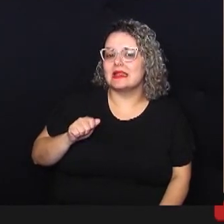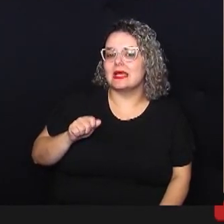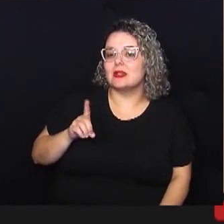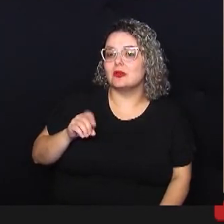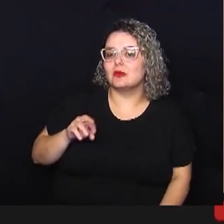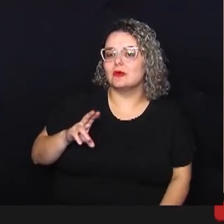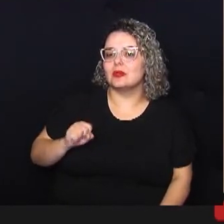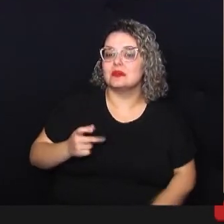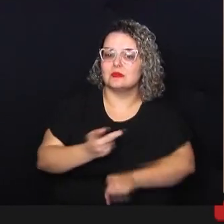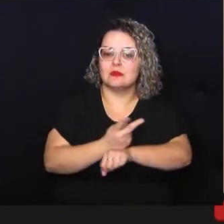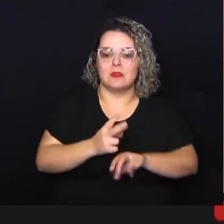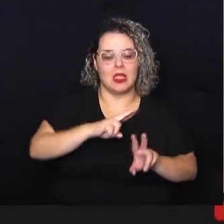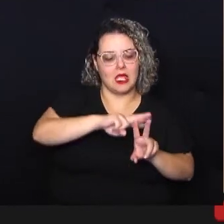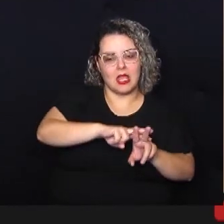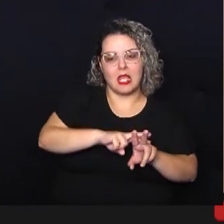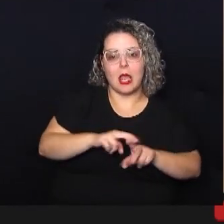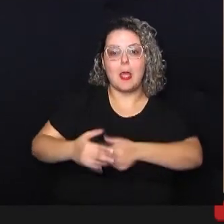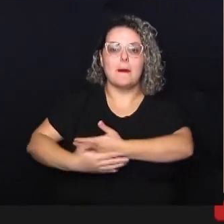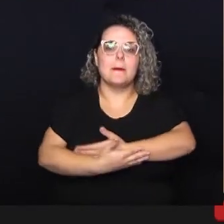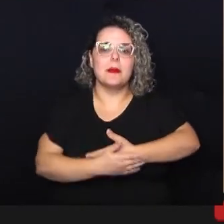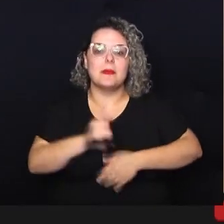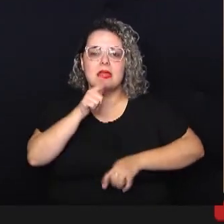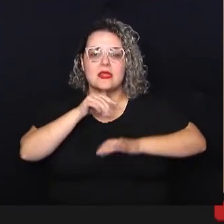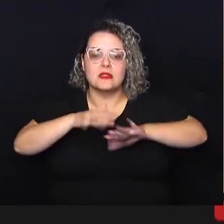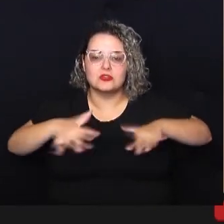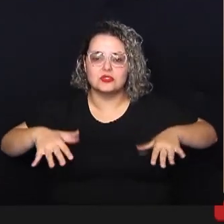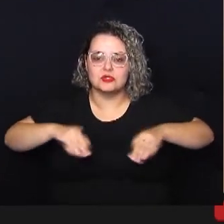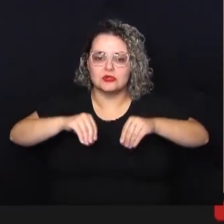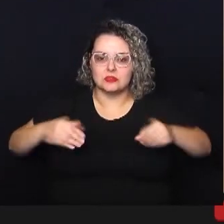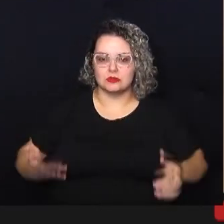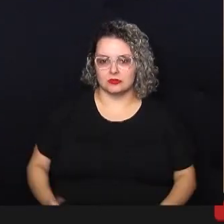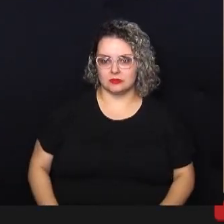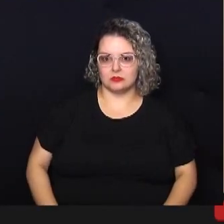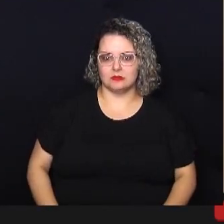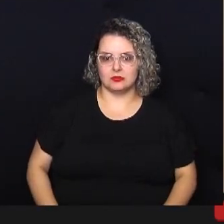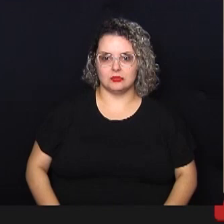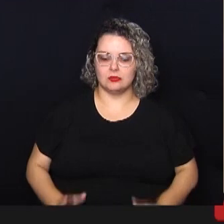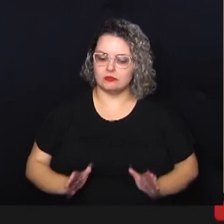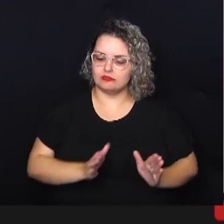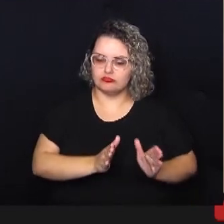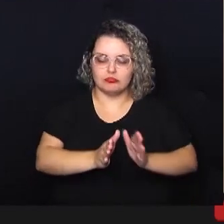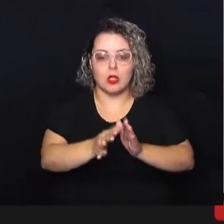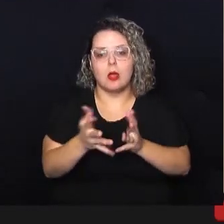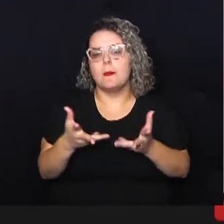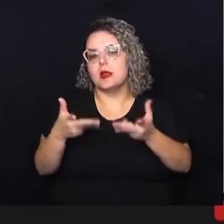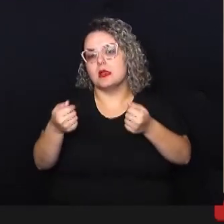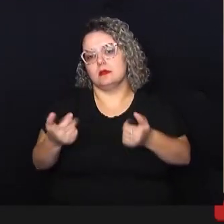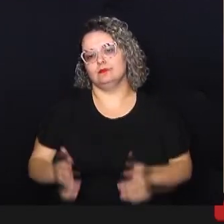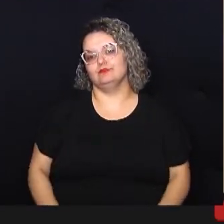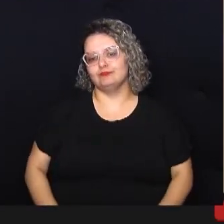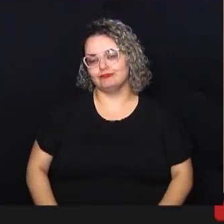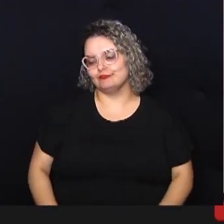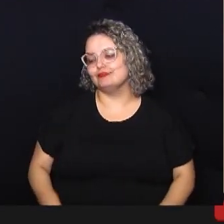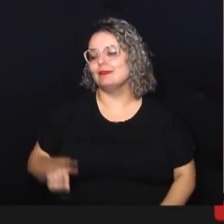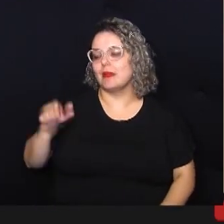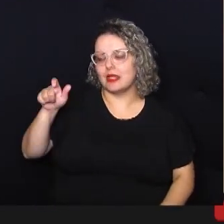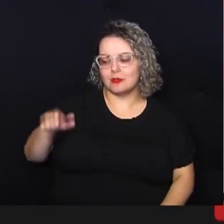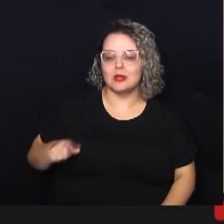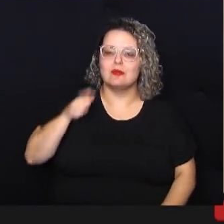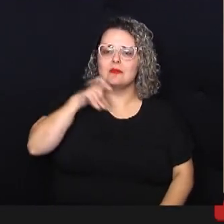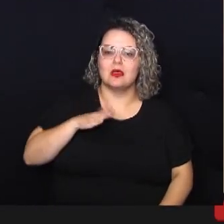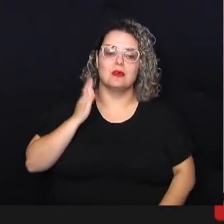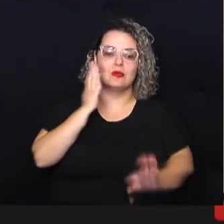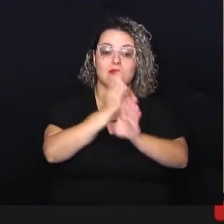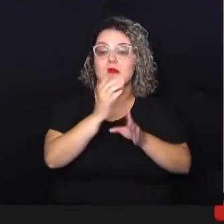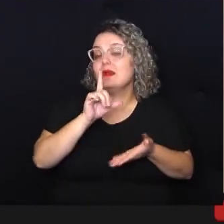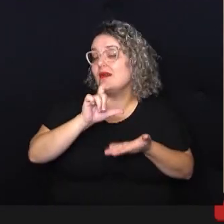você coloca assim, hashtag bebê na praia. Você fez um corta-caminho maravilhoso para o abusador ir lá e encontrar a foto do seu